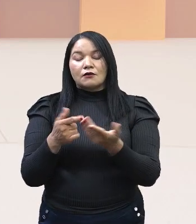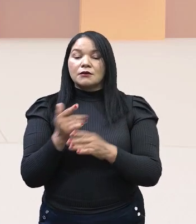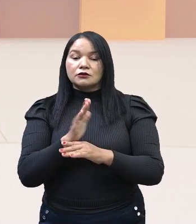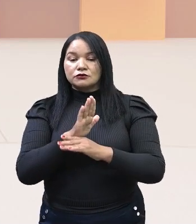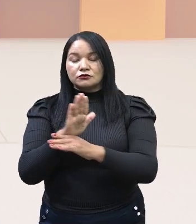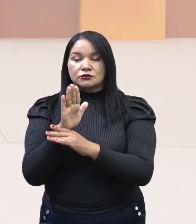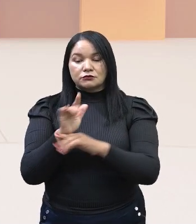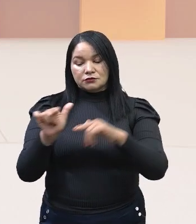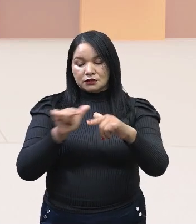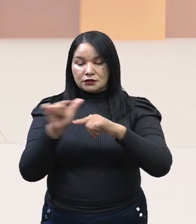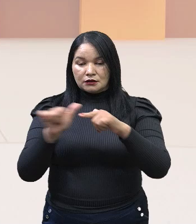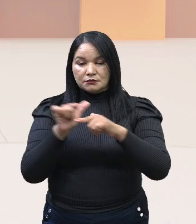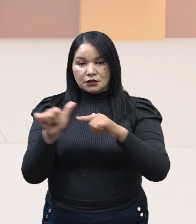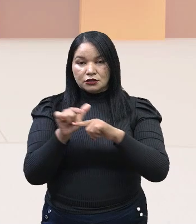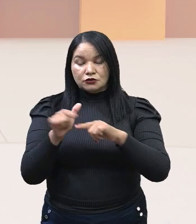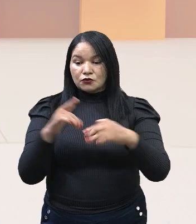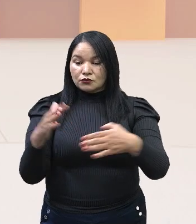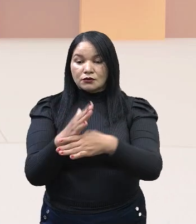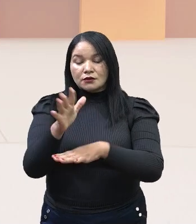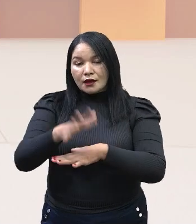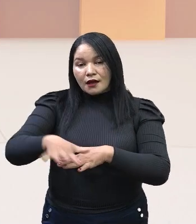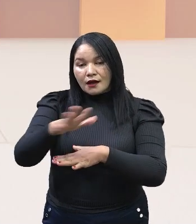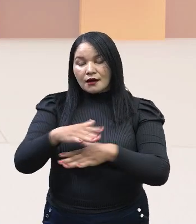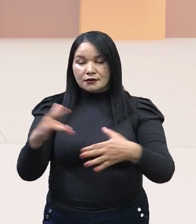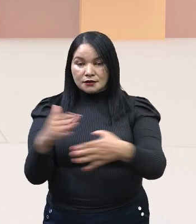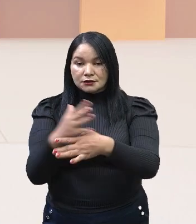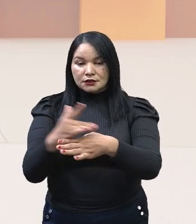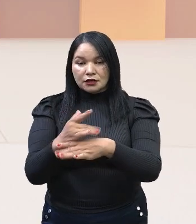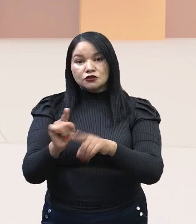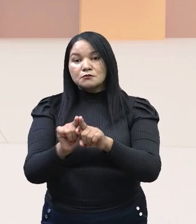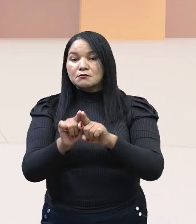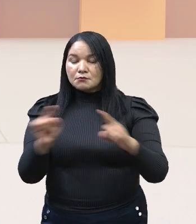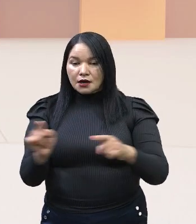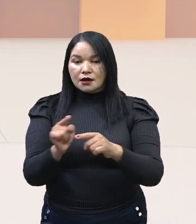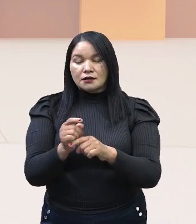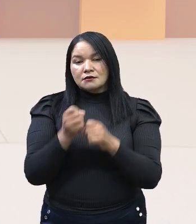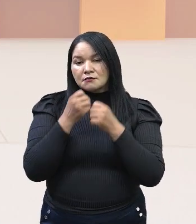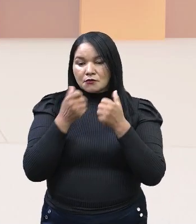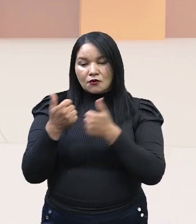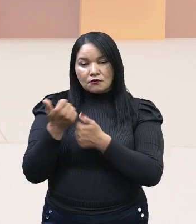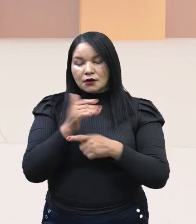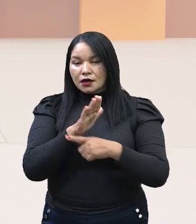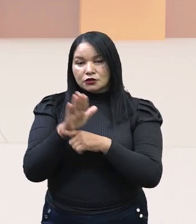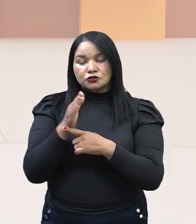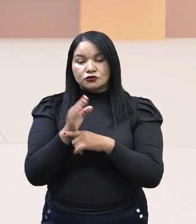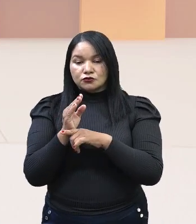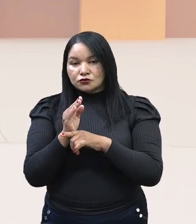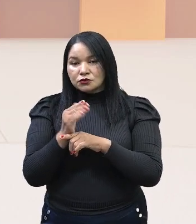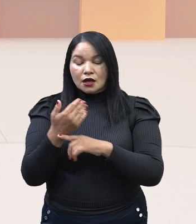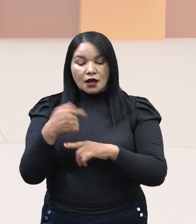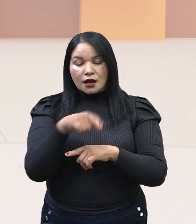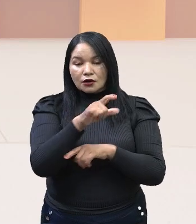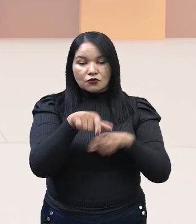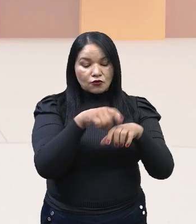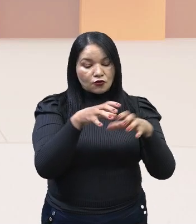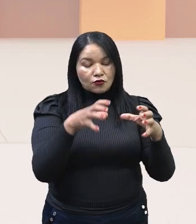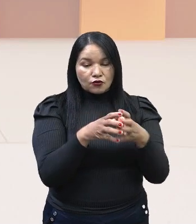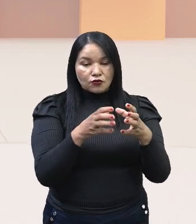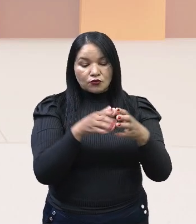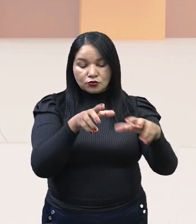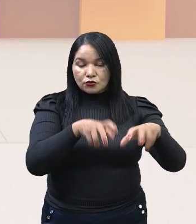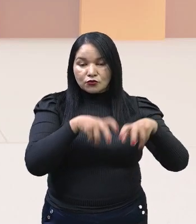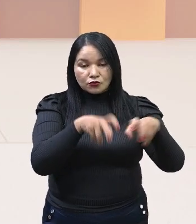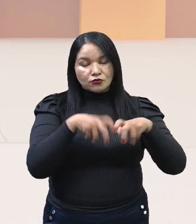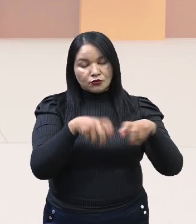benefício dos trabalhadores urbanos. Só que esses benefícios, eles não se estenderam aos trabalhadores